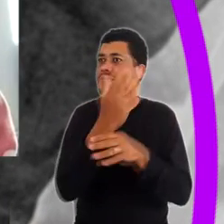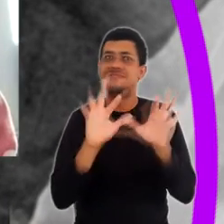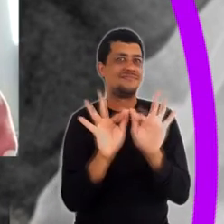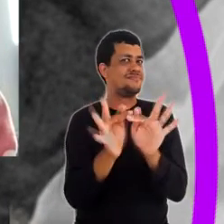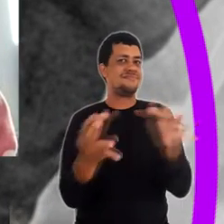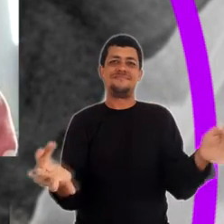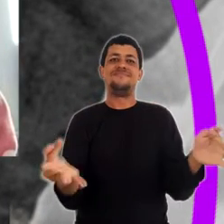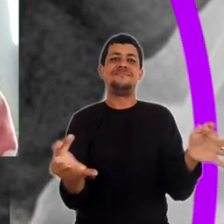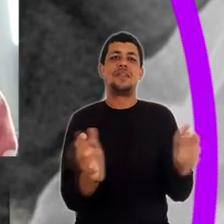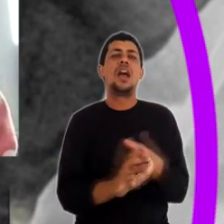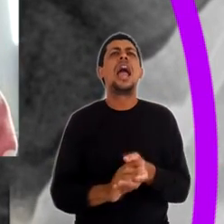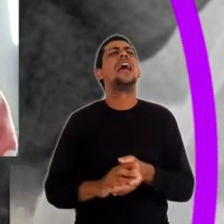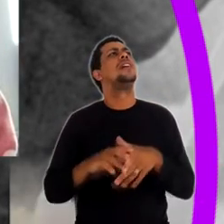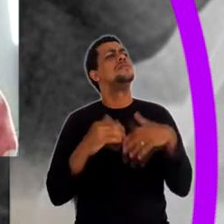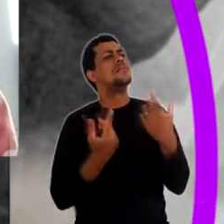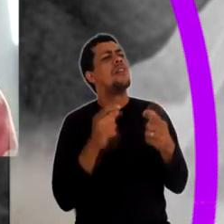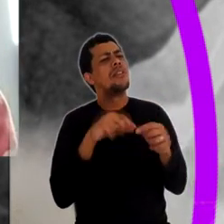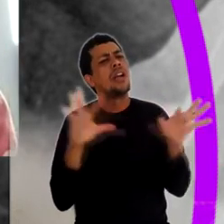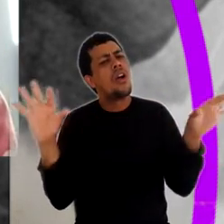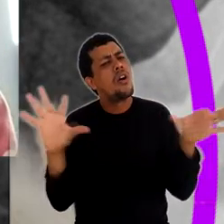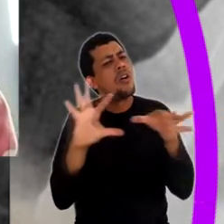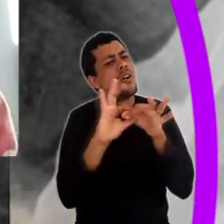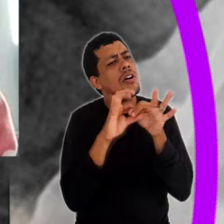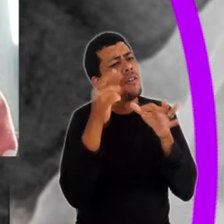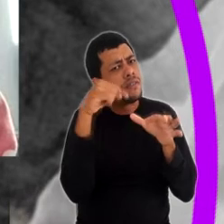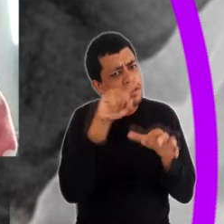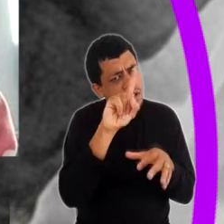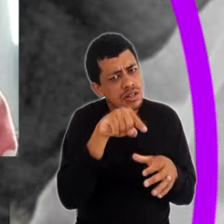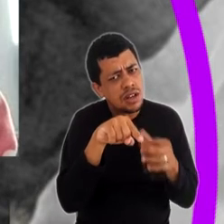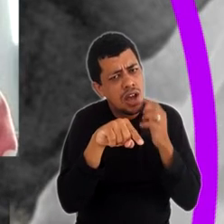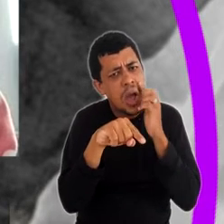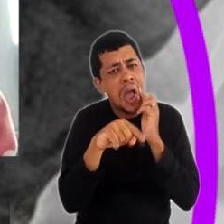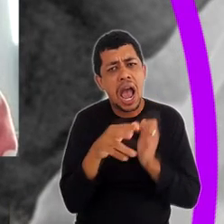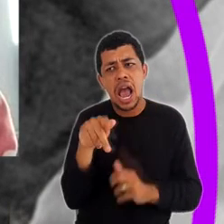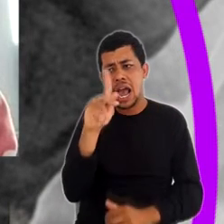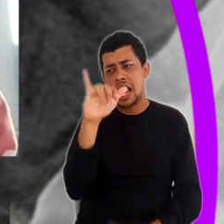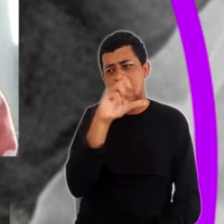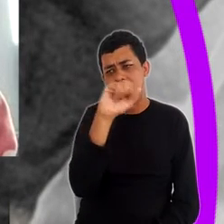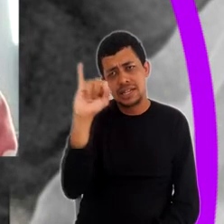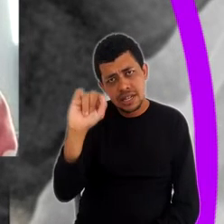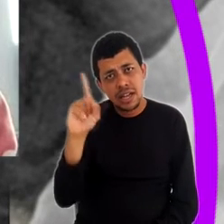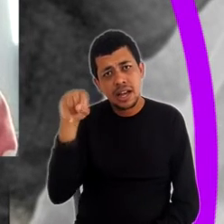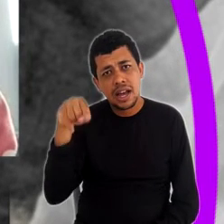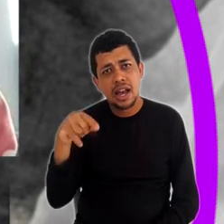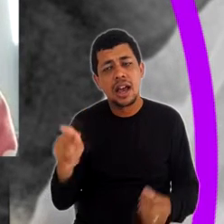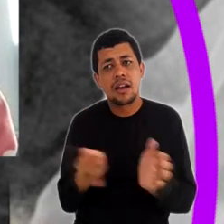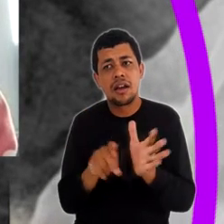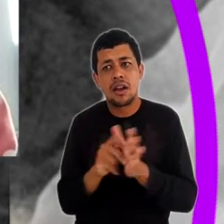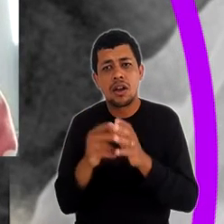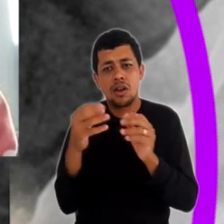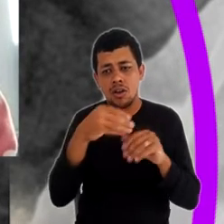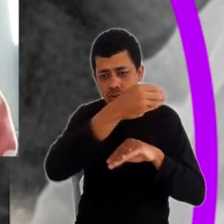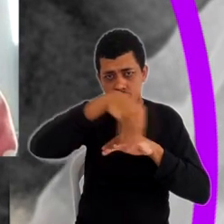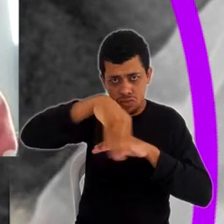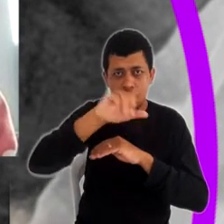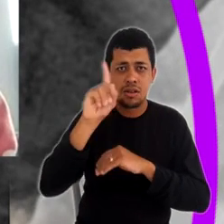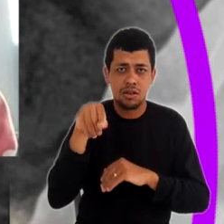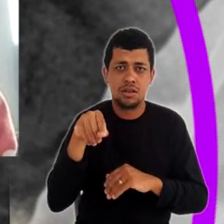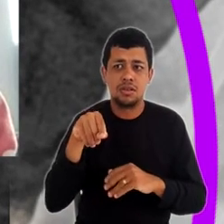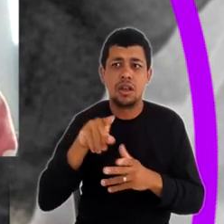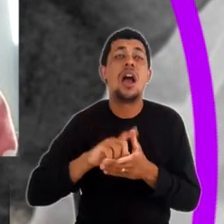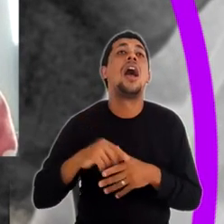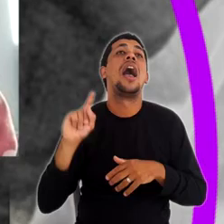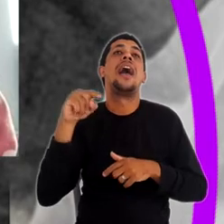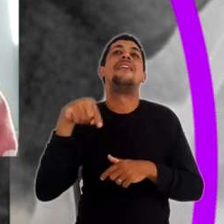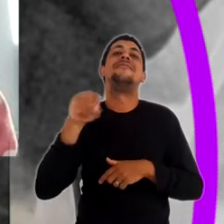Então, o que uniu vocês, além da Kisela, né, que foi a ponte, né, foi a